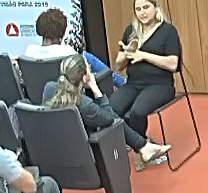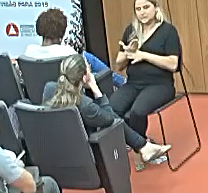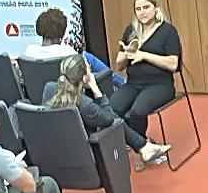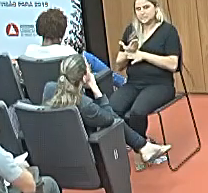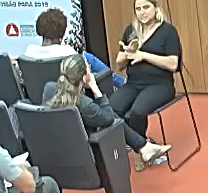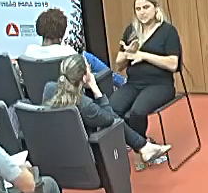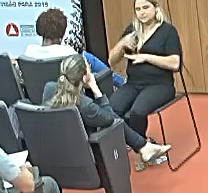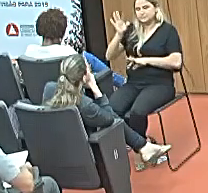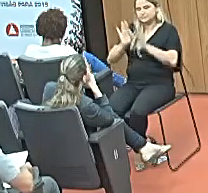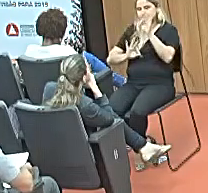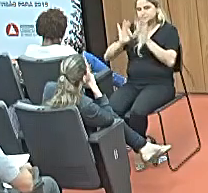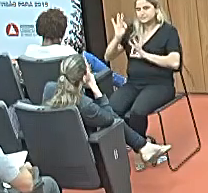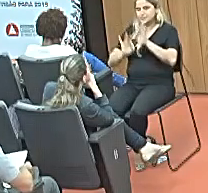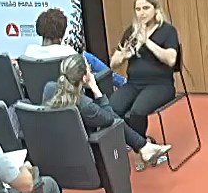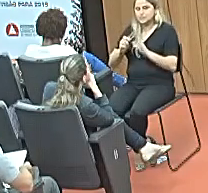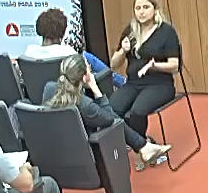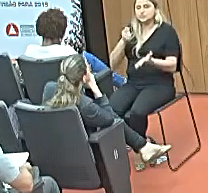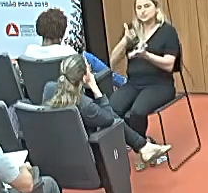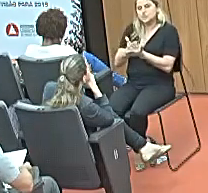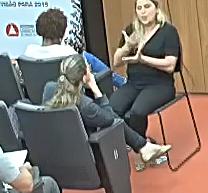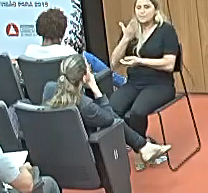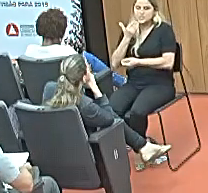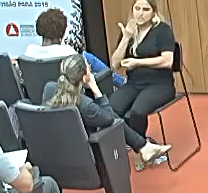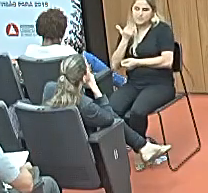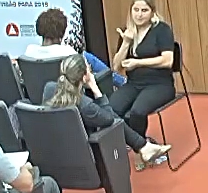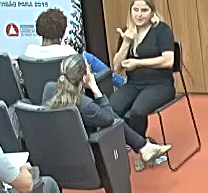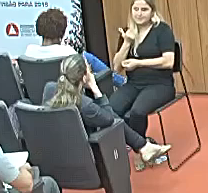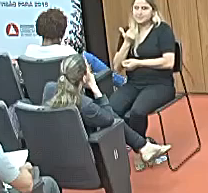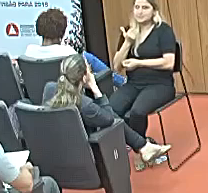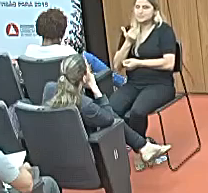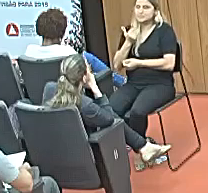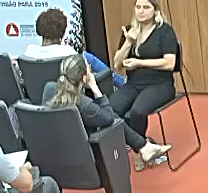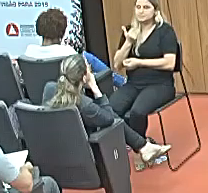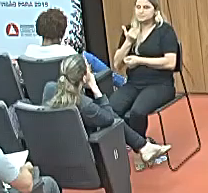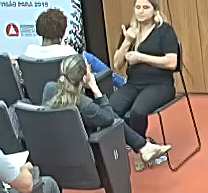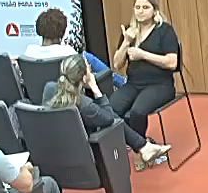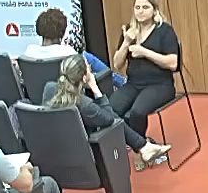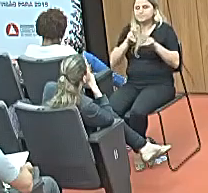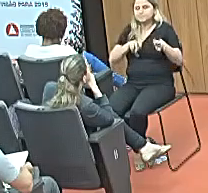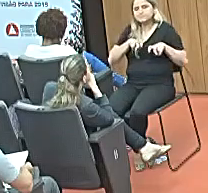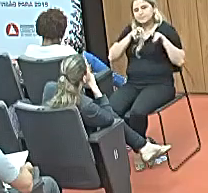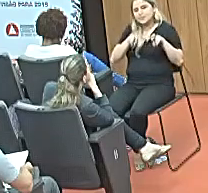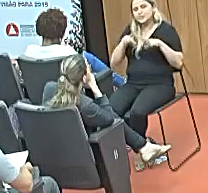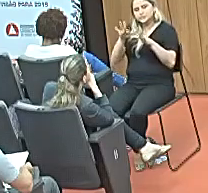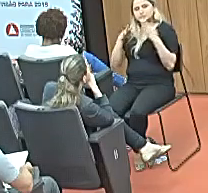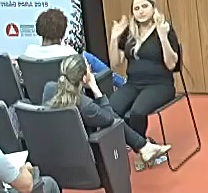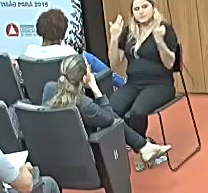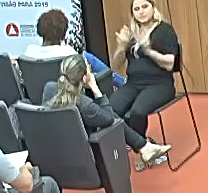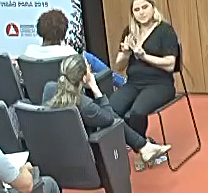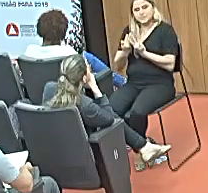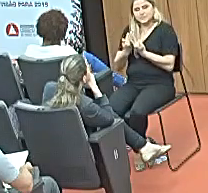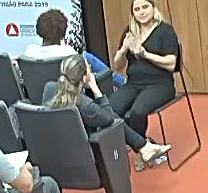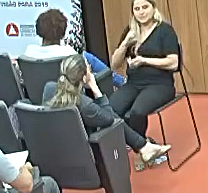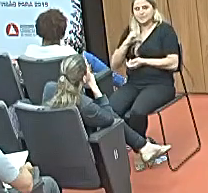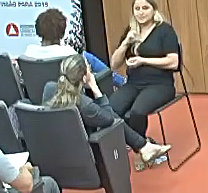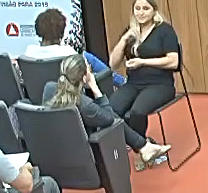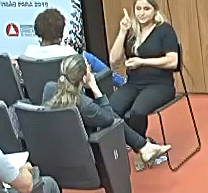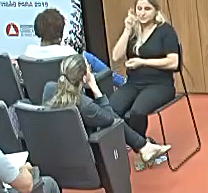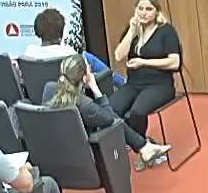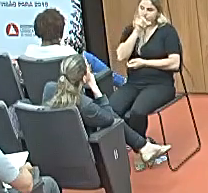de alimentos e até na e principalmente a agricultura familiar é tem encontrado dificuldade de